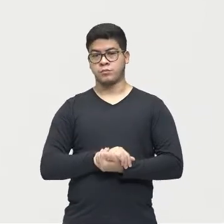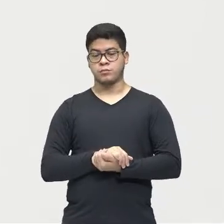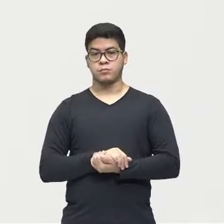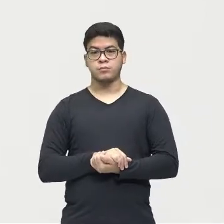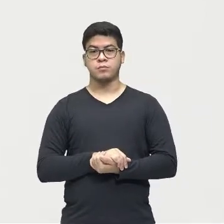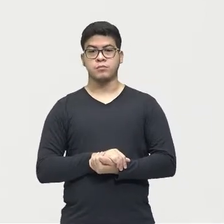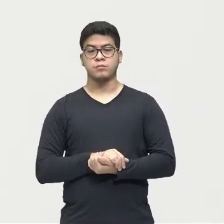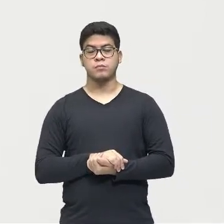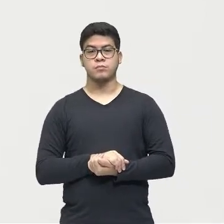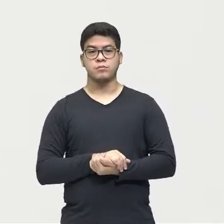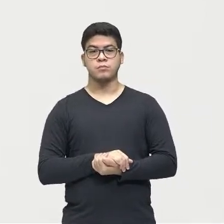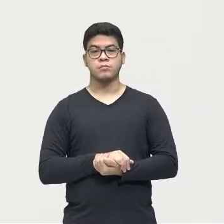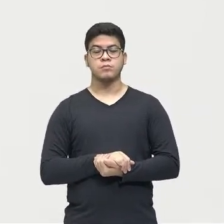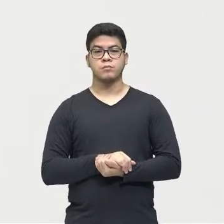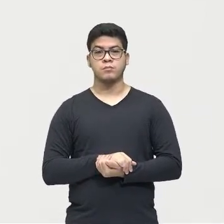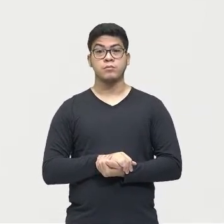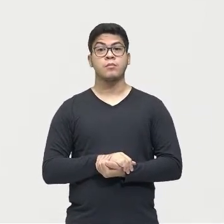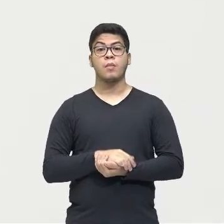quadrilátero.